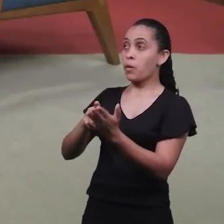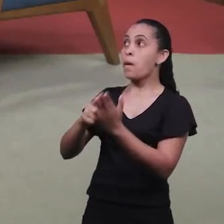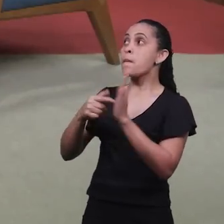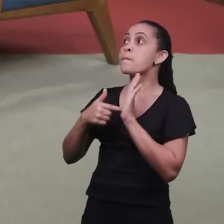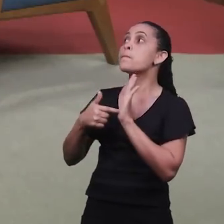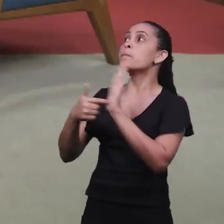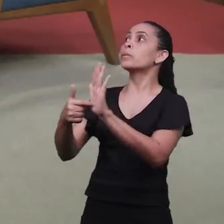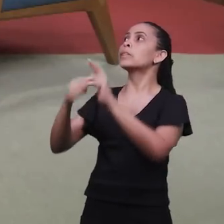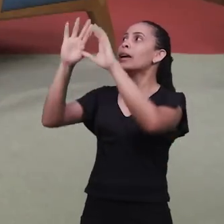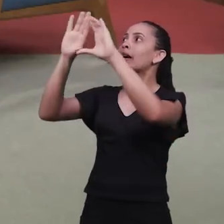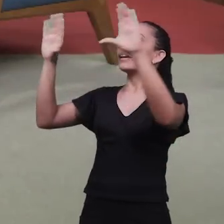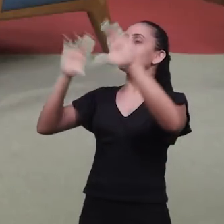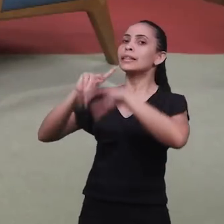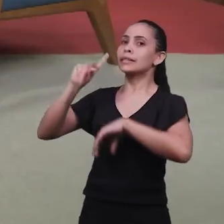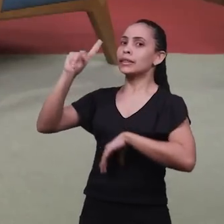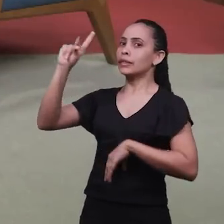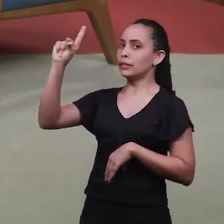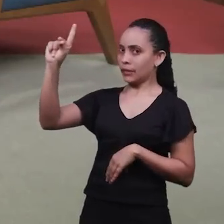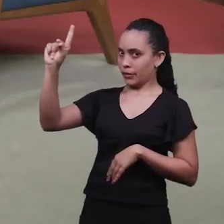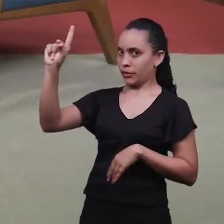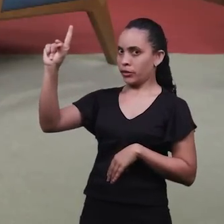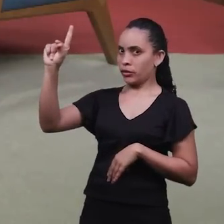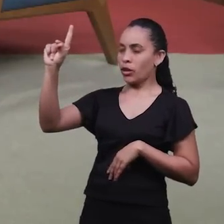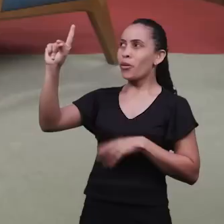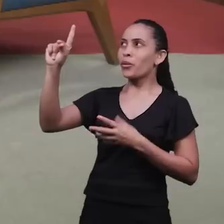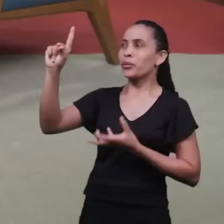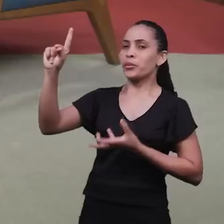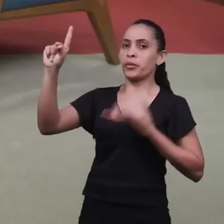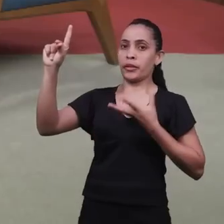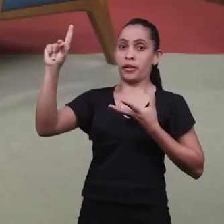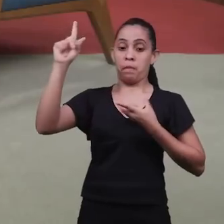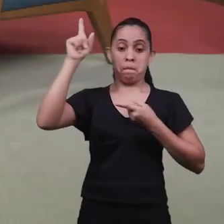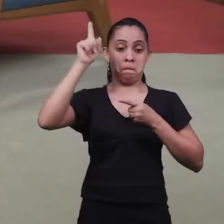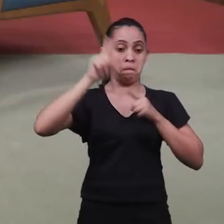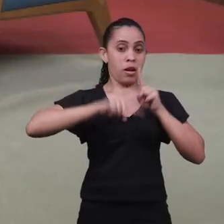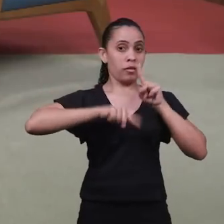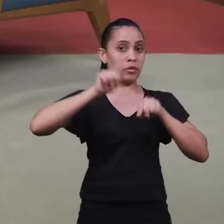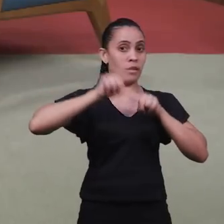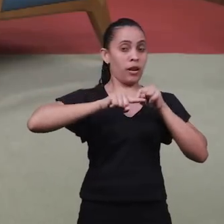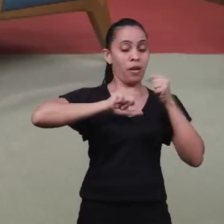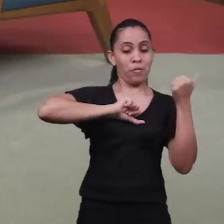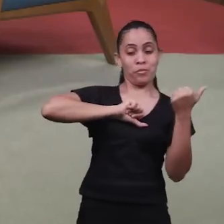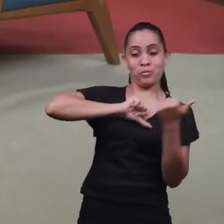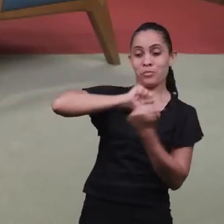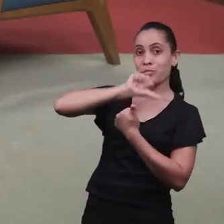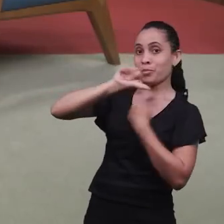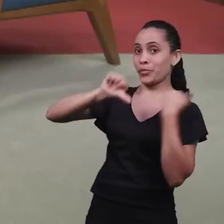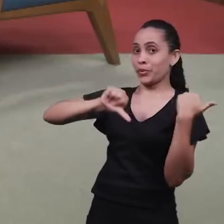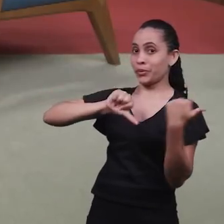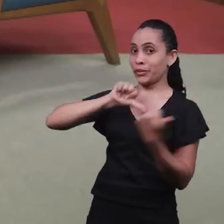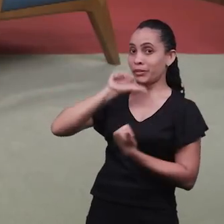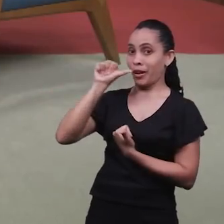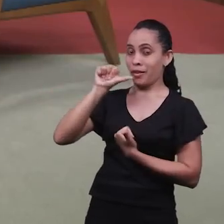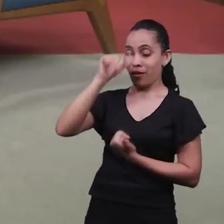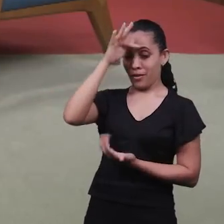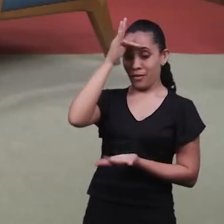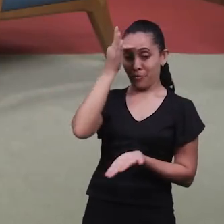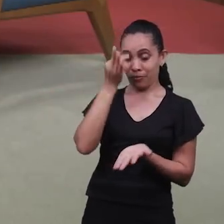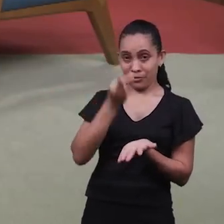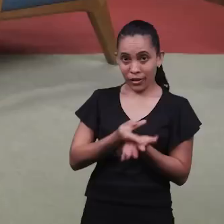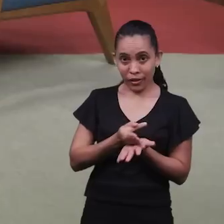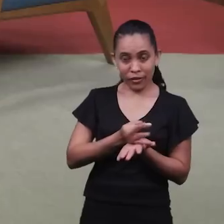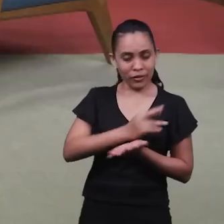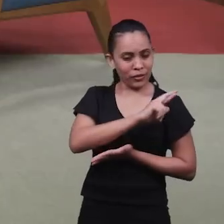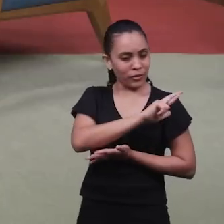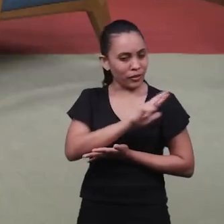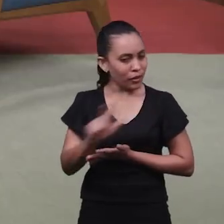Ele aponta para o céu. Então, quando eu quero materializar a fé, esta palavra não é